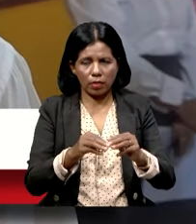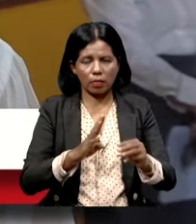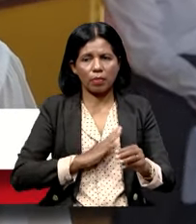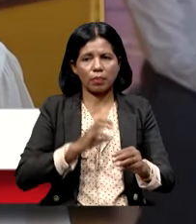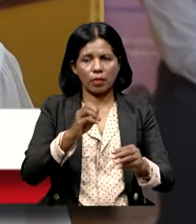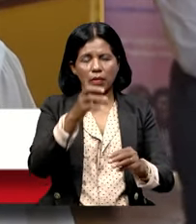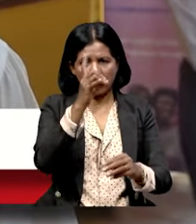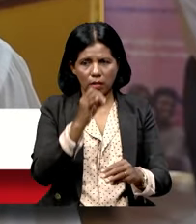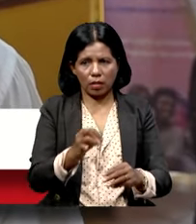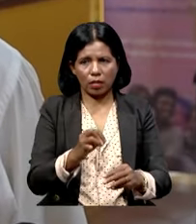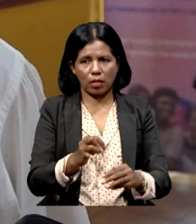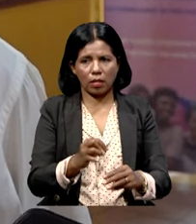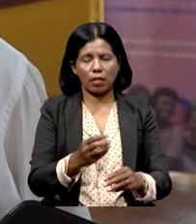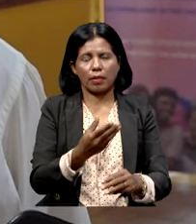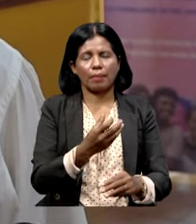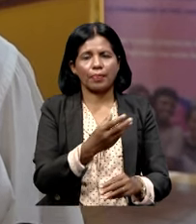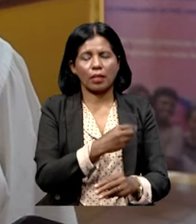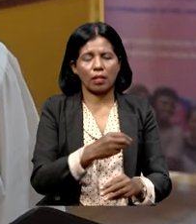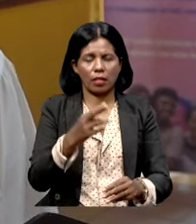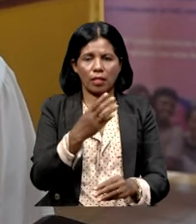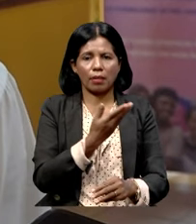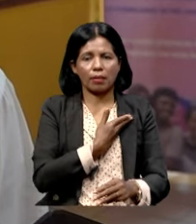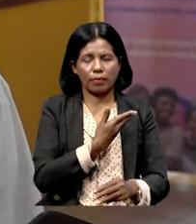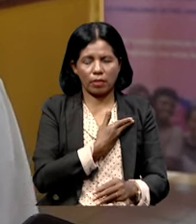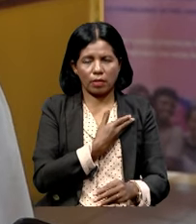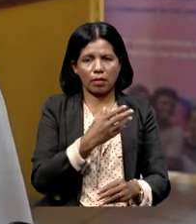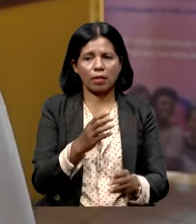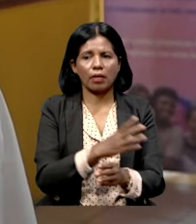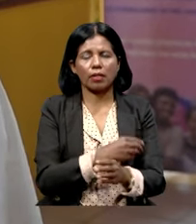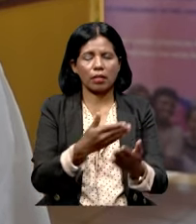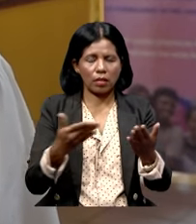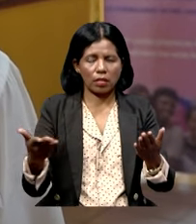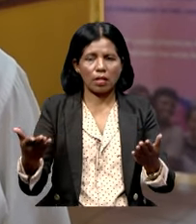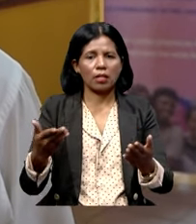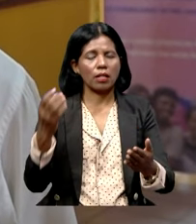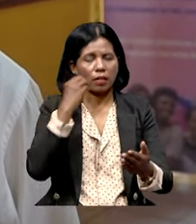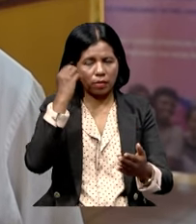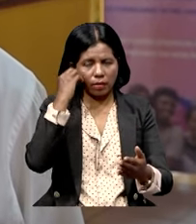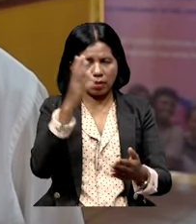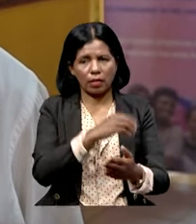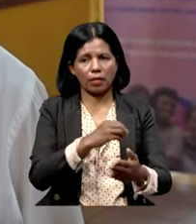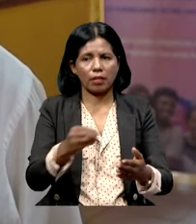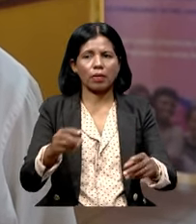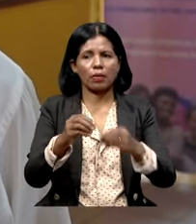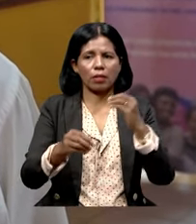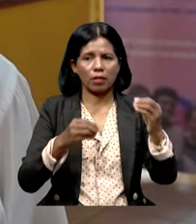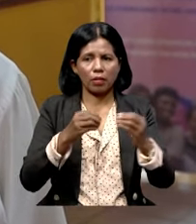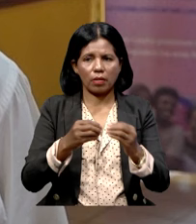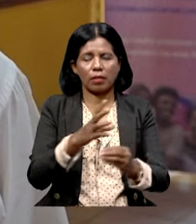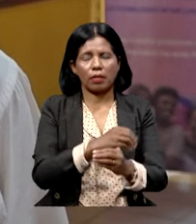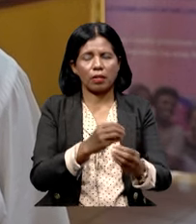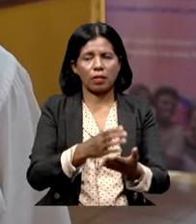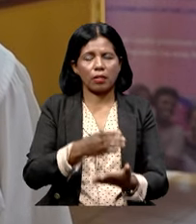no dilne maka mina folinsae liliu ba equipamento malaran liga ba item da termos ba pemanas a unidade